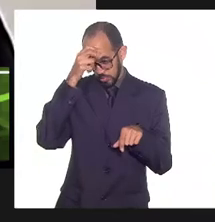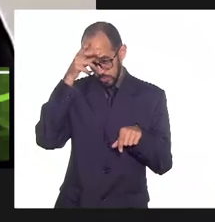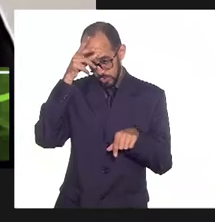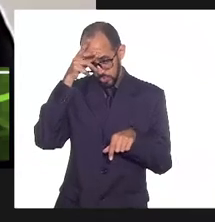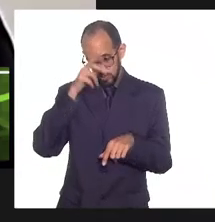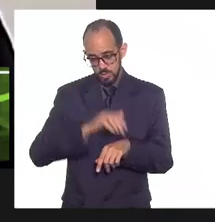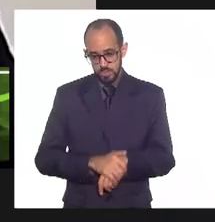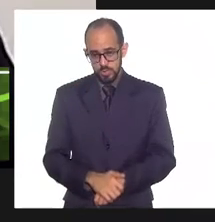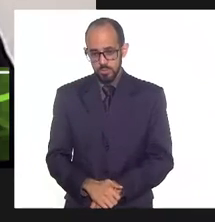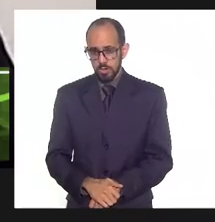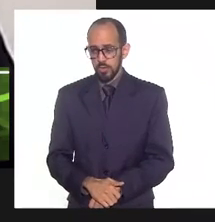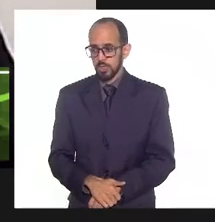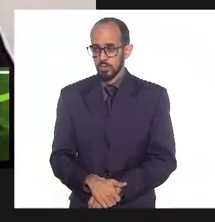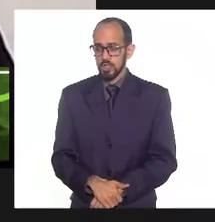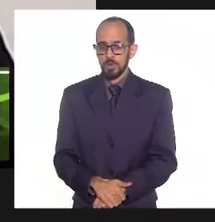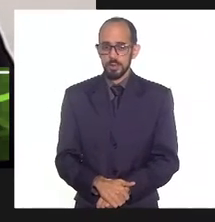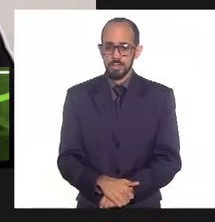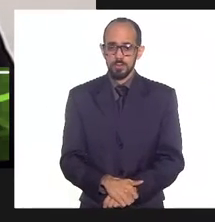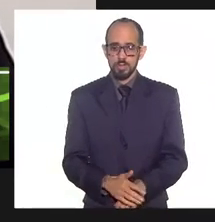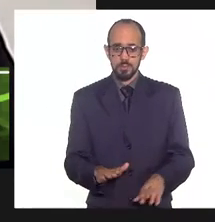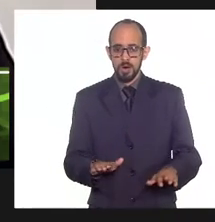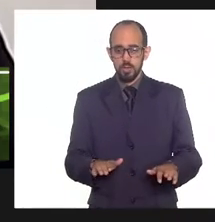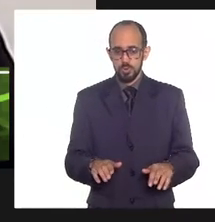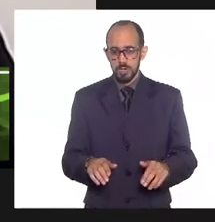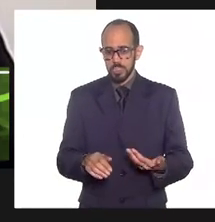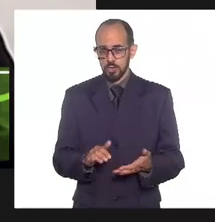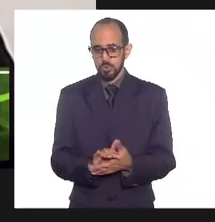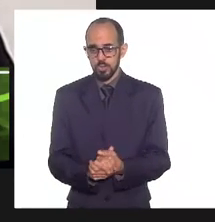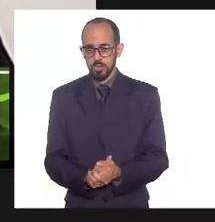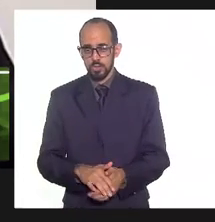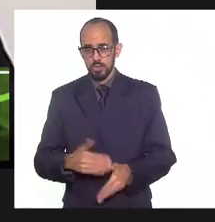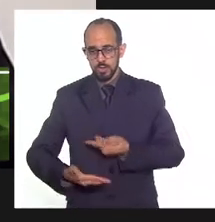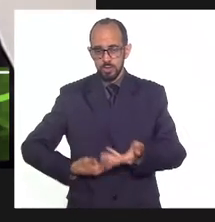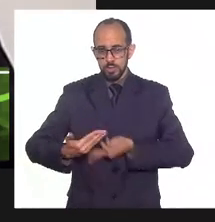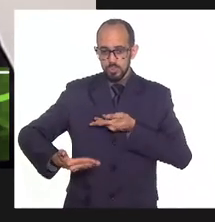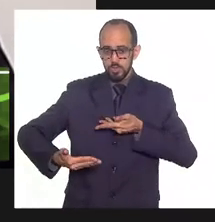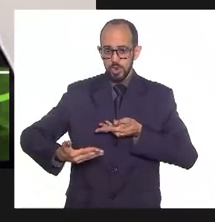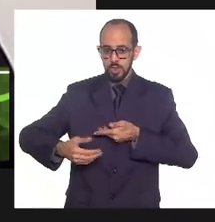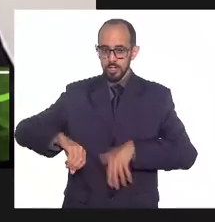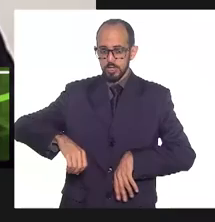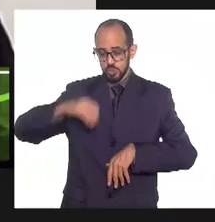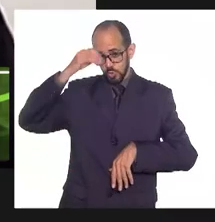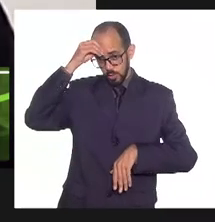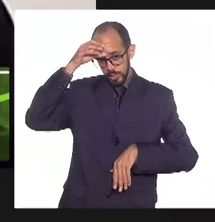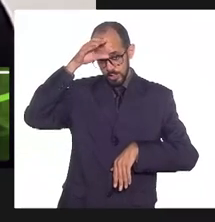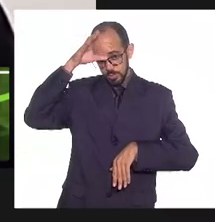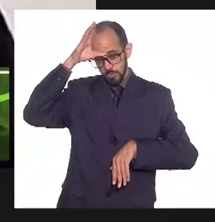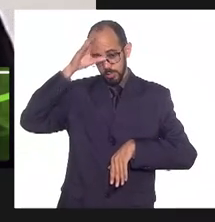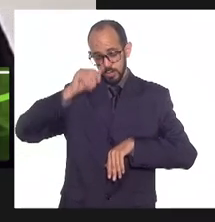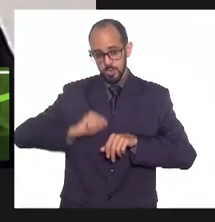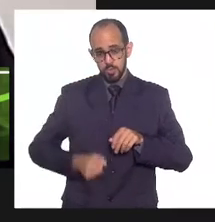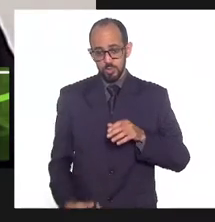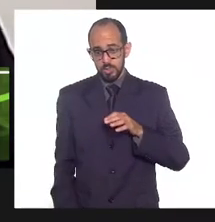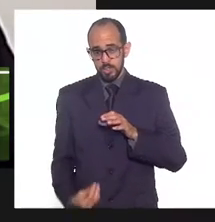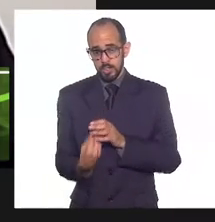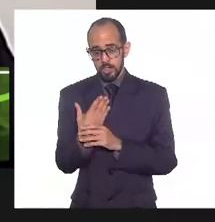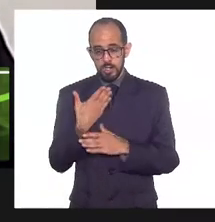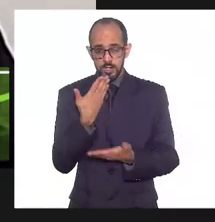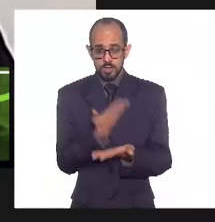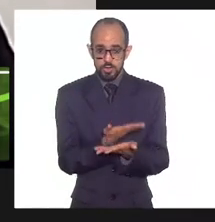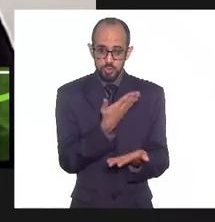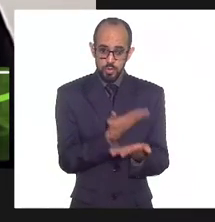é uma parceria de troca de conhecimento técnico a escola implanta a escola lá